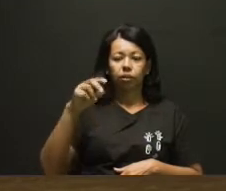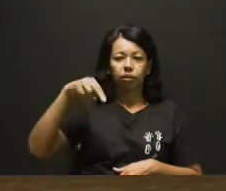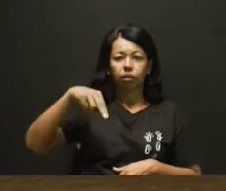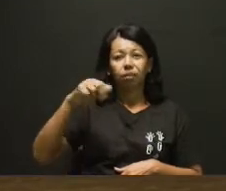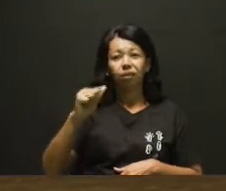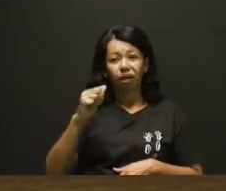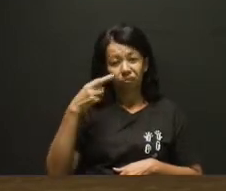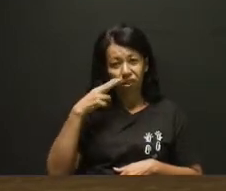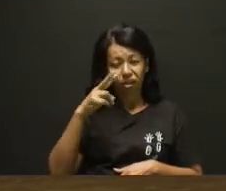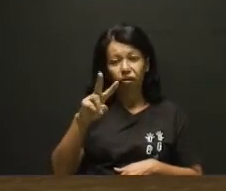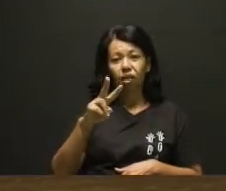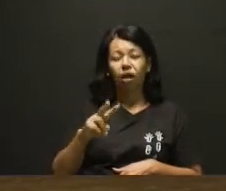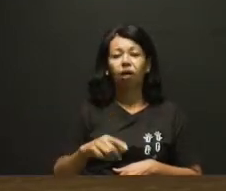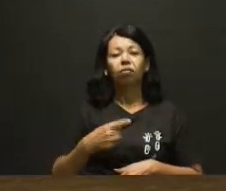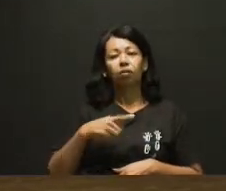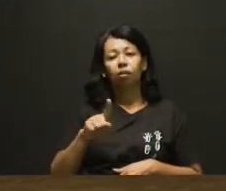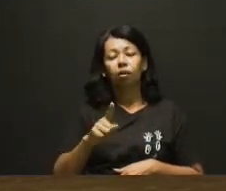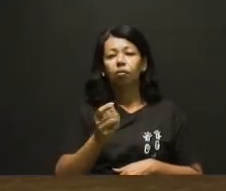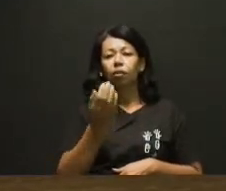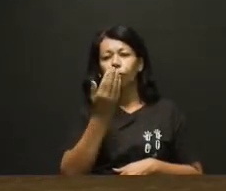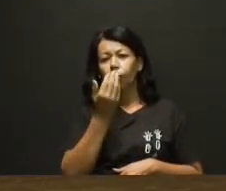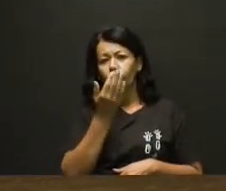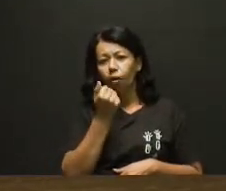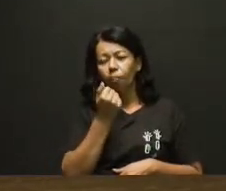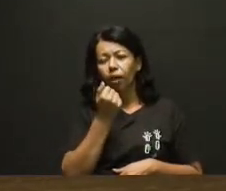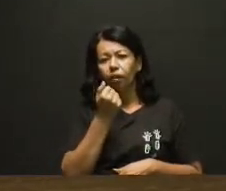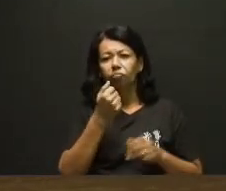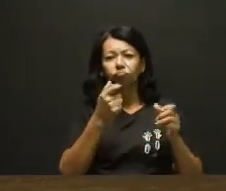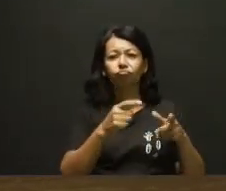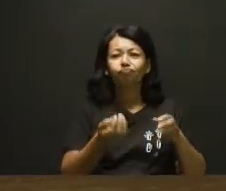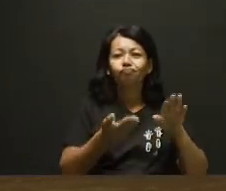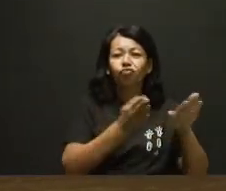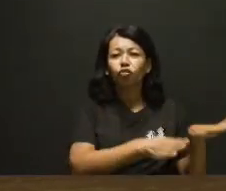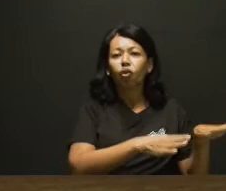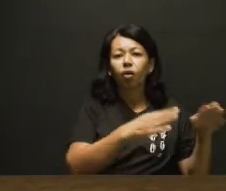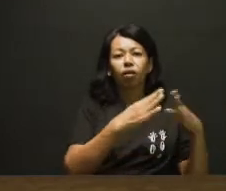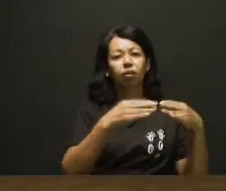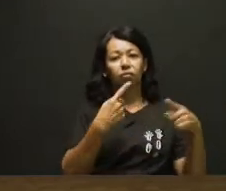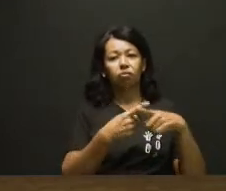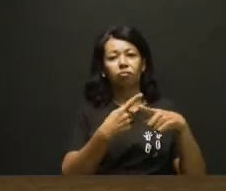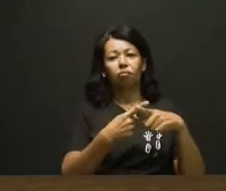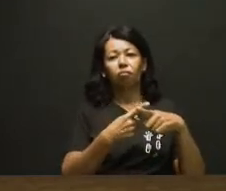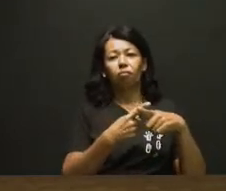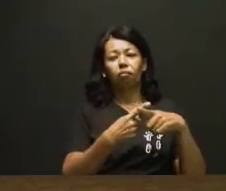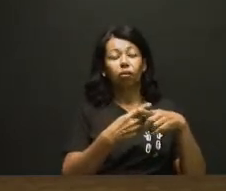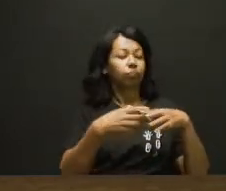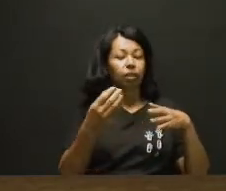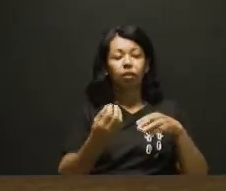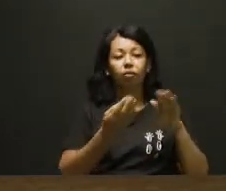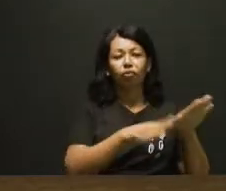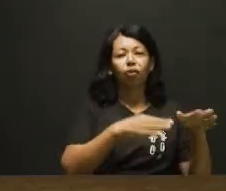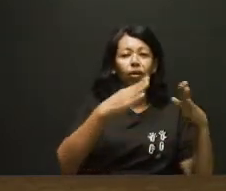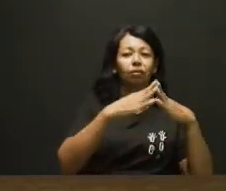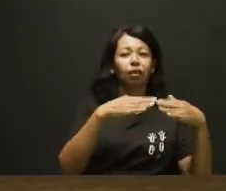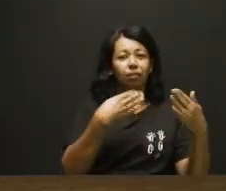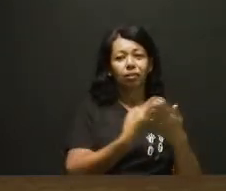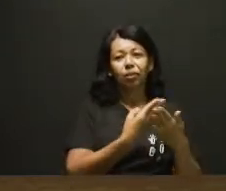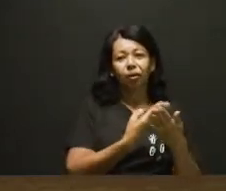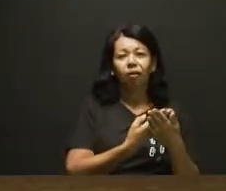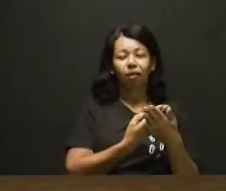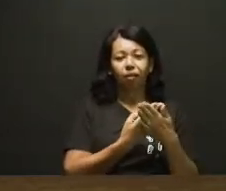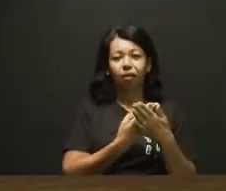que eles estão comendo no pátio da escola e desumana porque o refeitório não comporta diz o direito eu ia tirar foto ele não deixou